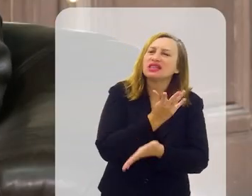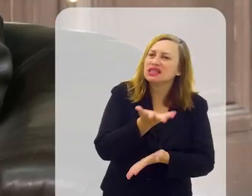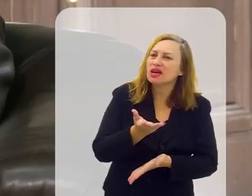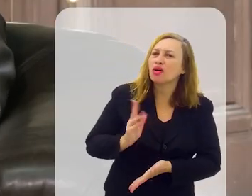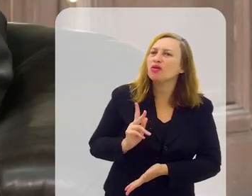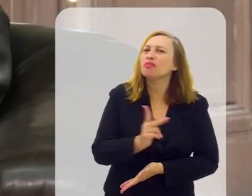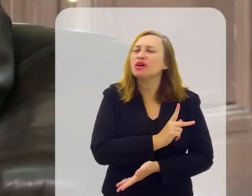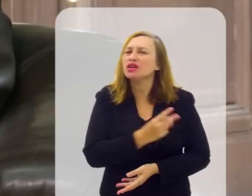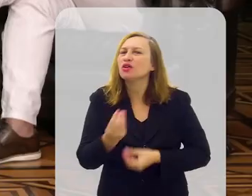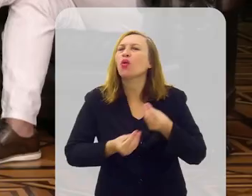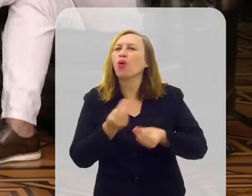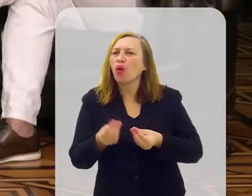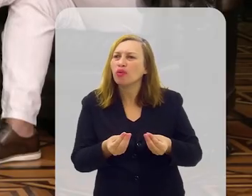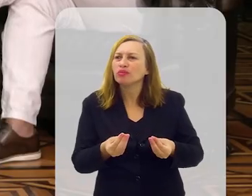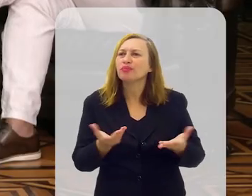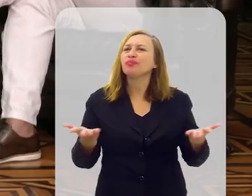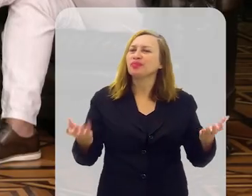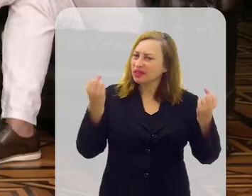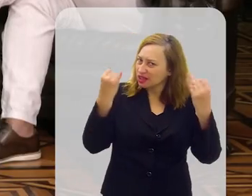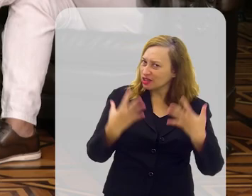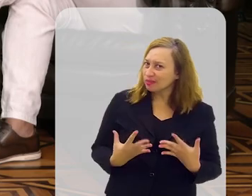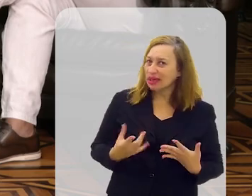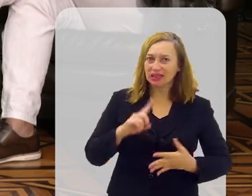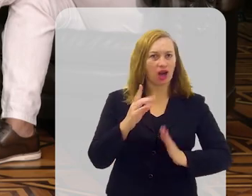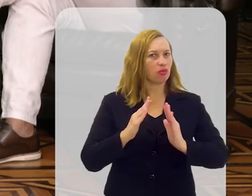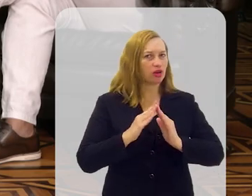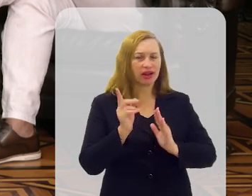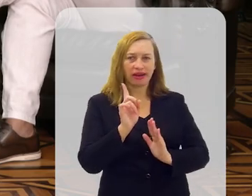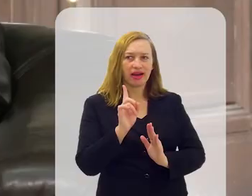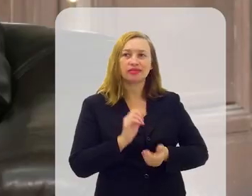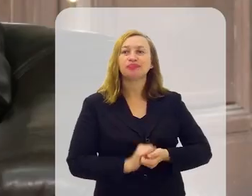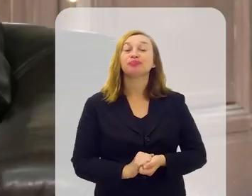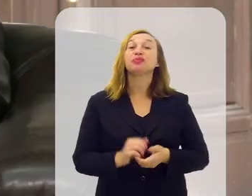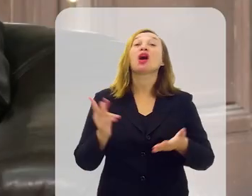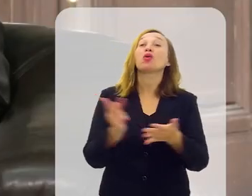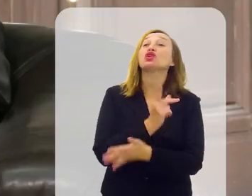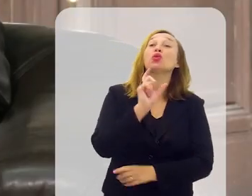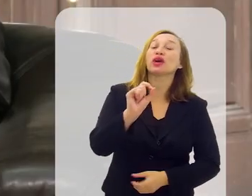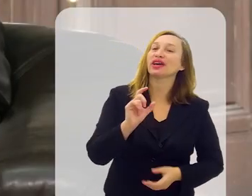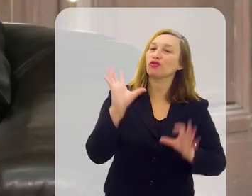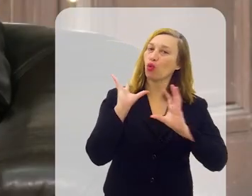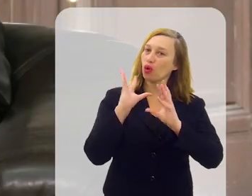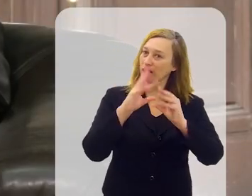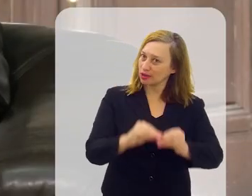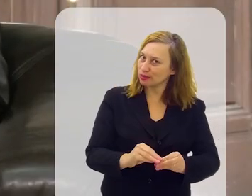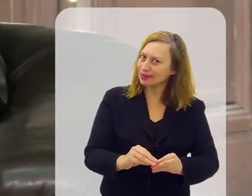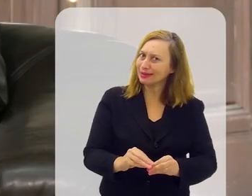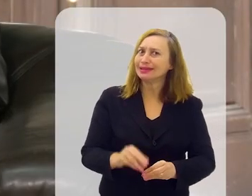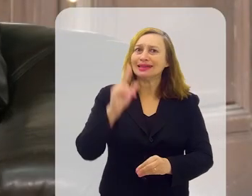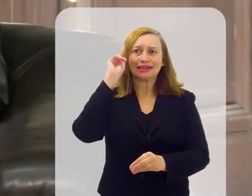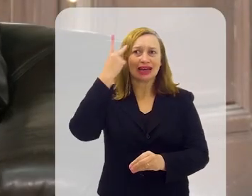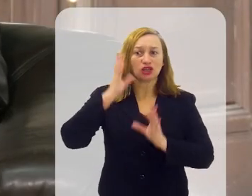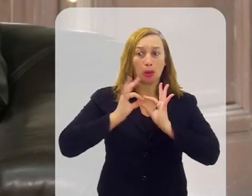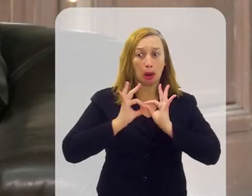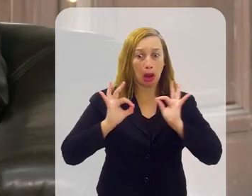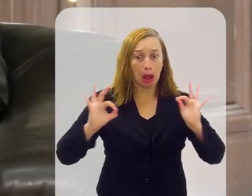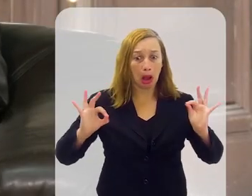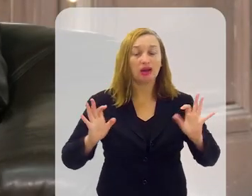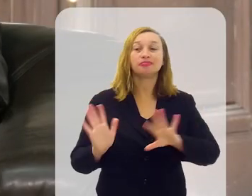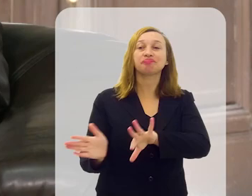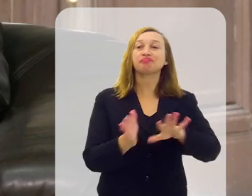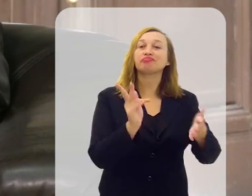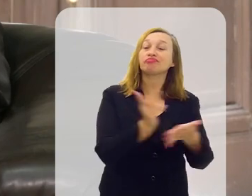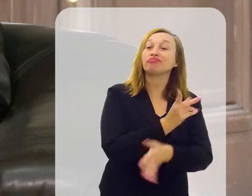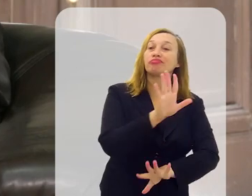foi isso, bispo? Não morou, mas tem uma filha americana? Como é que foi isso? Não morei não. O que que aconteceu? Eu vou tentar resumir que a história foi cumprida.